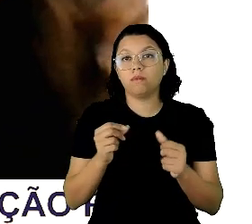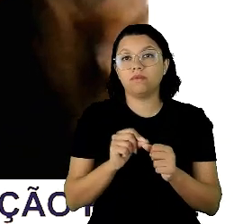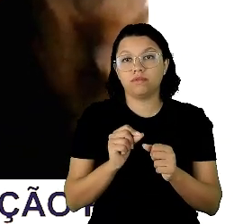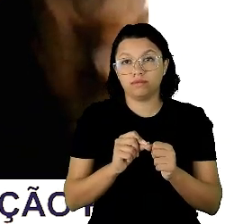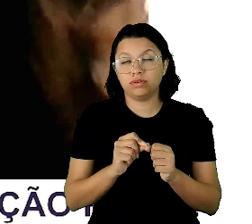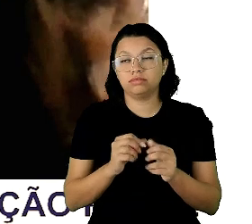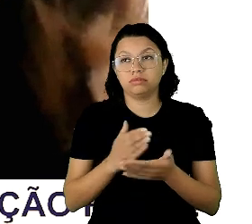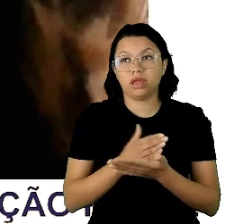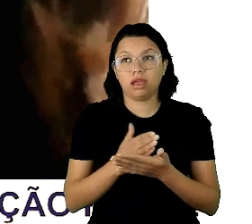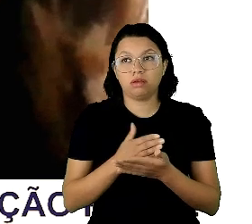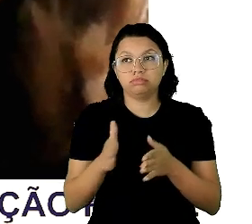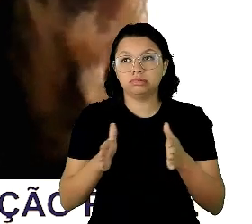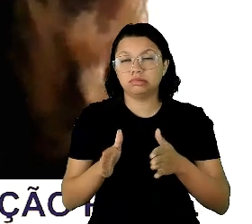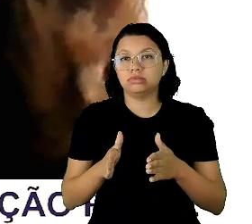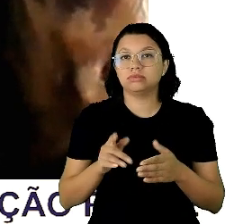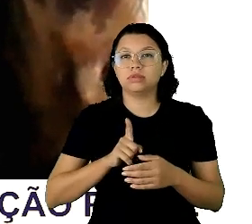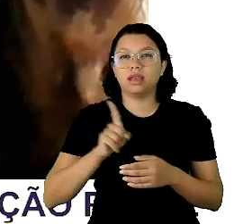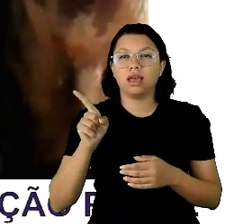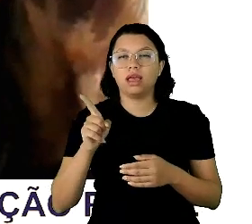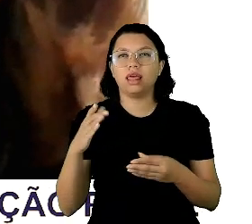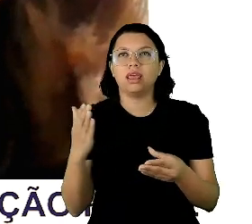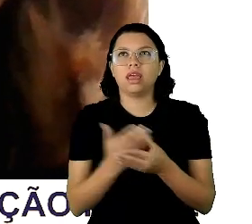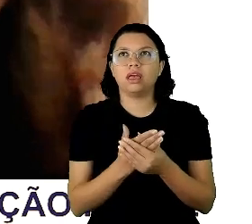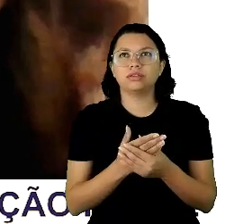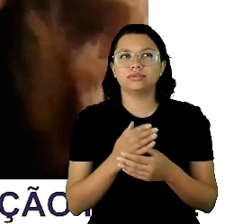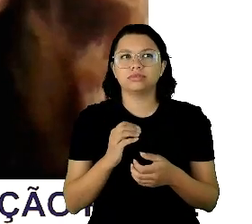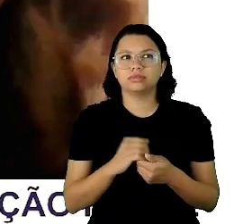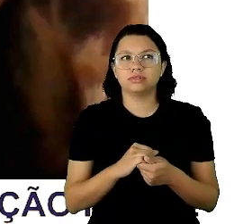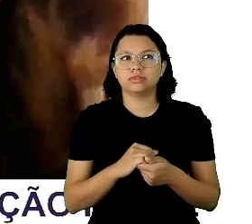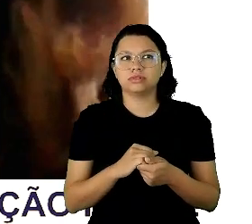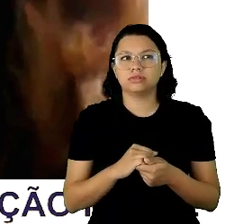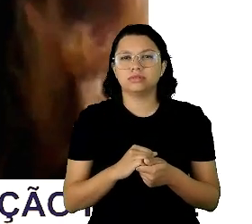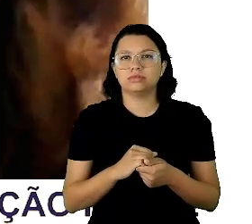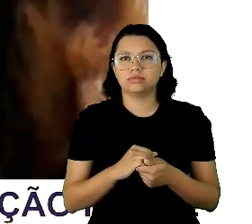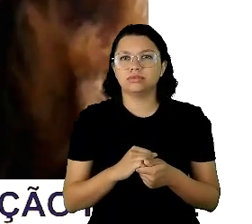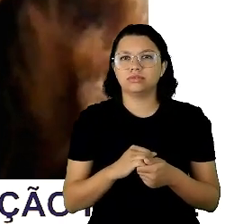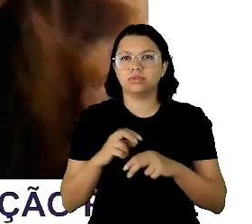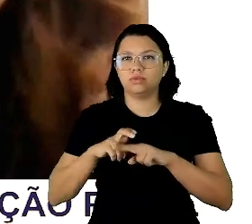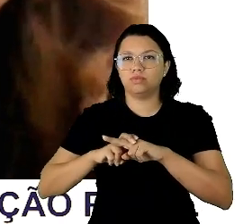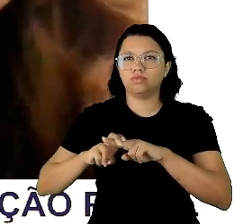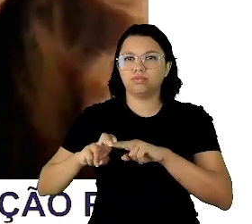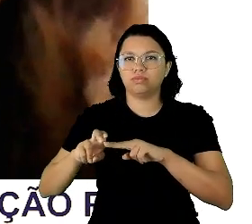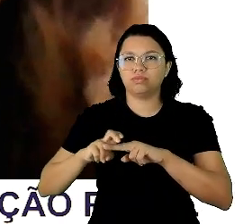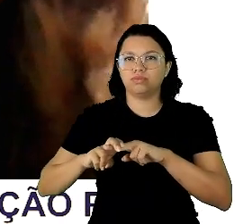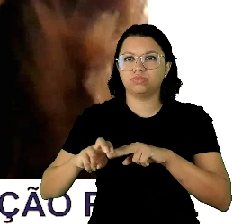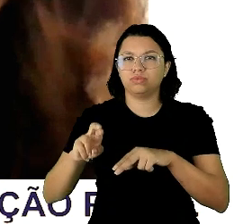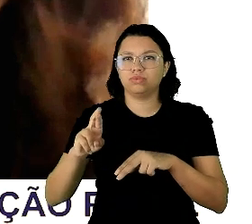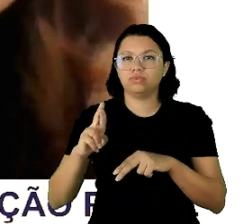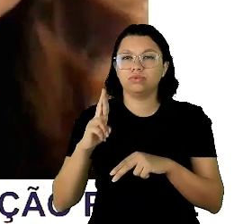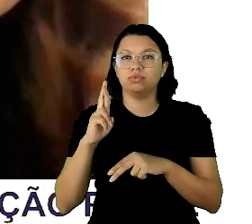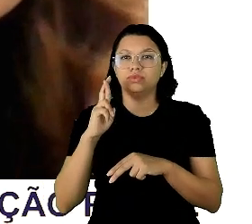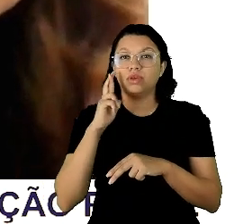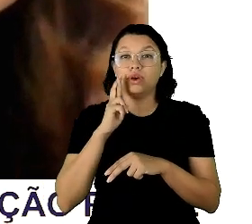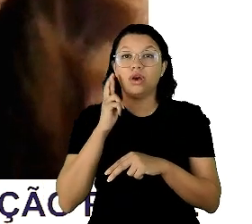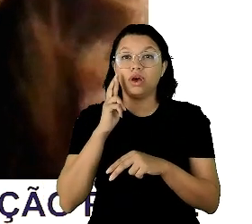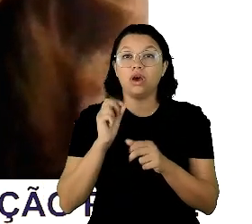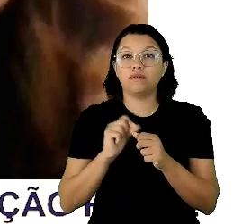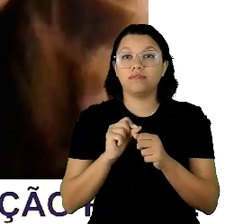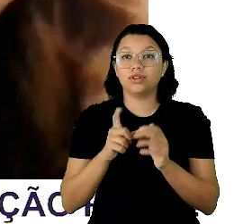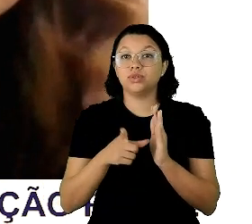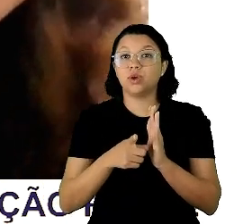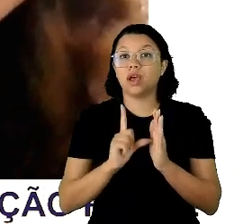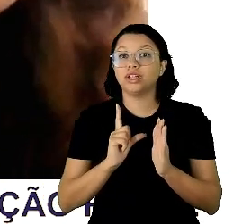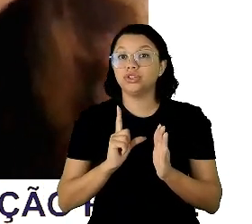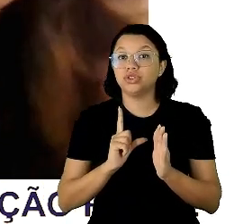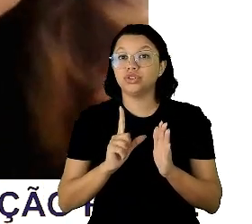casos. Aquele caso do vagão rosa do Rio de Janeiro foi feito antes